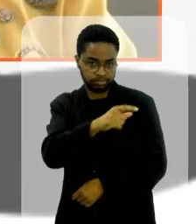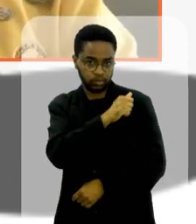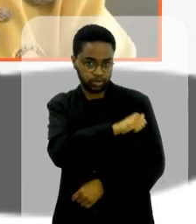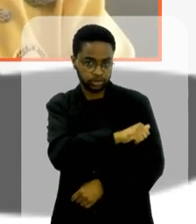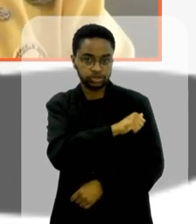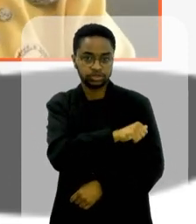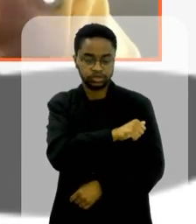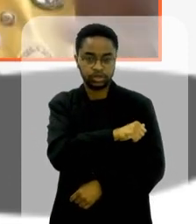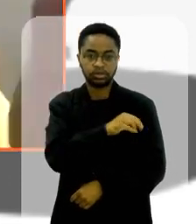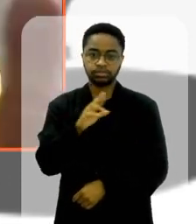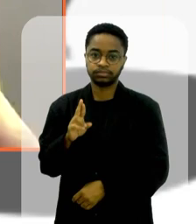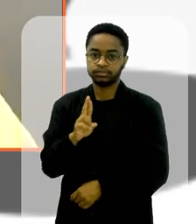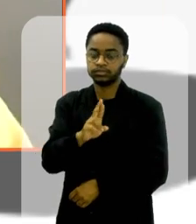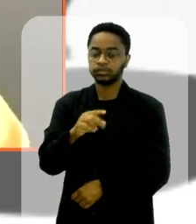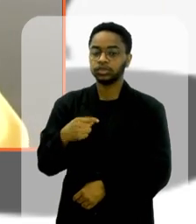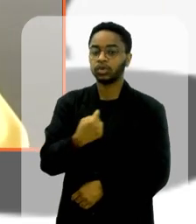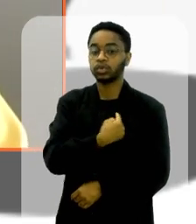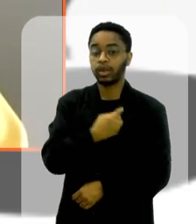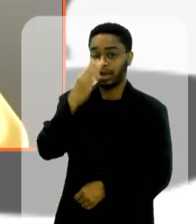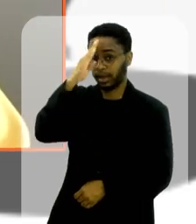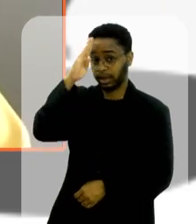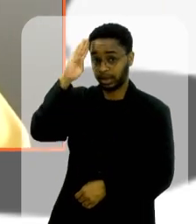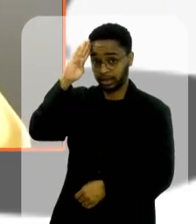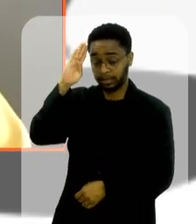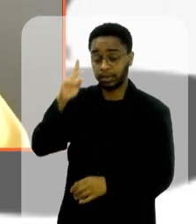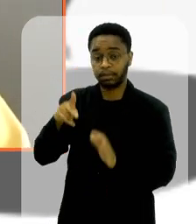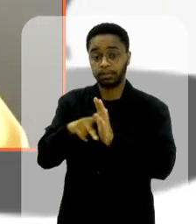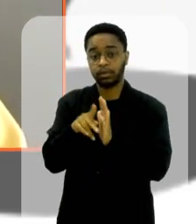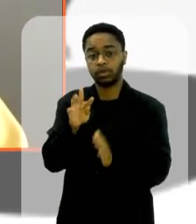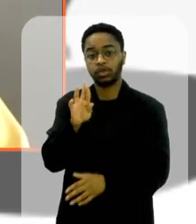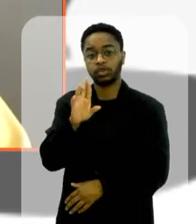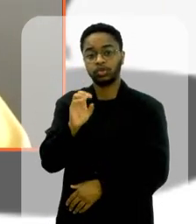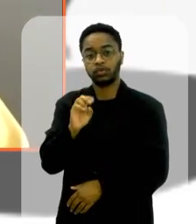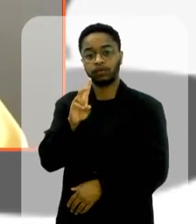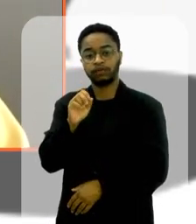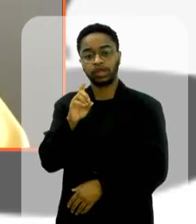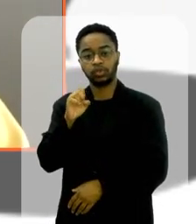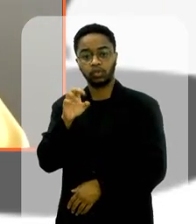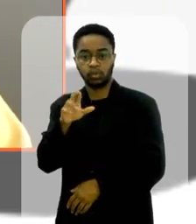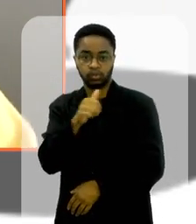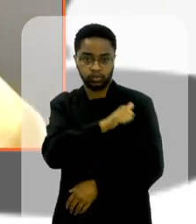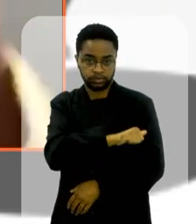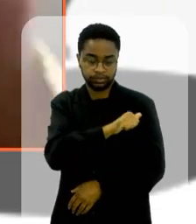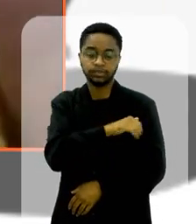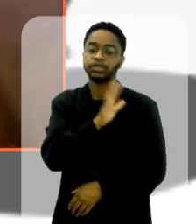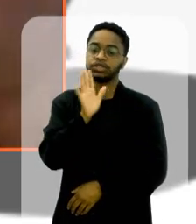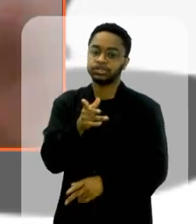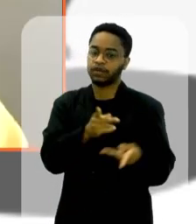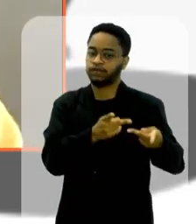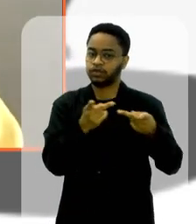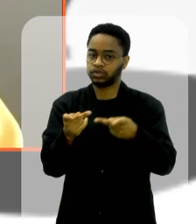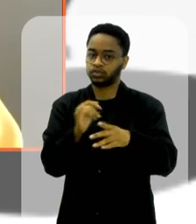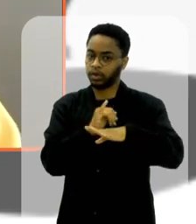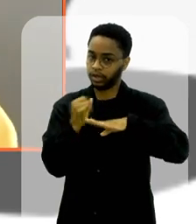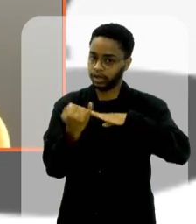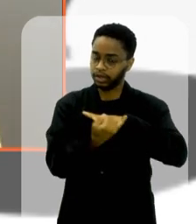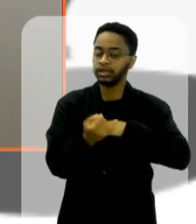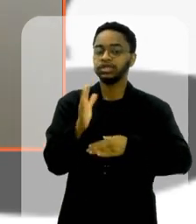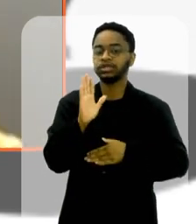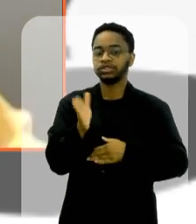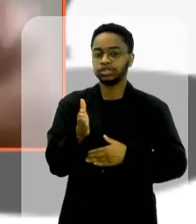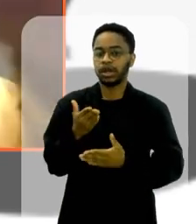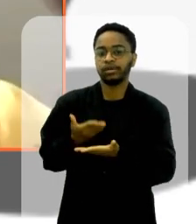Rio de Janeiro, que é a nossa representante da Academia dos Trovadores, aí no Rio de Janeiro, já foram lá na Ilha de